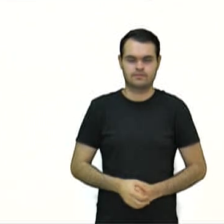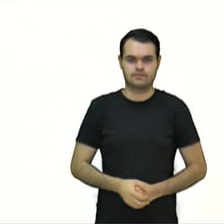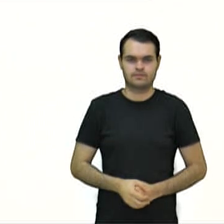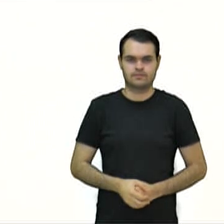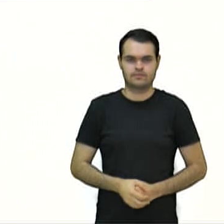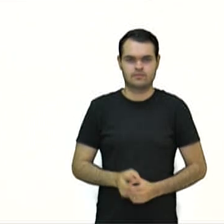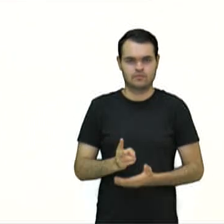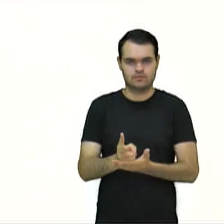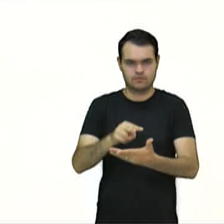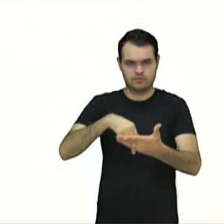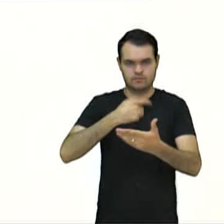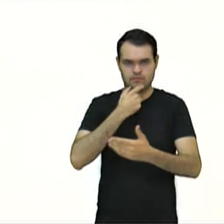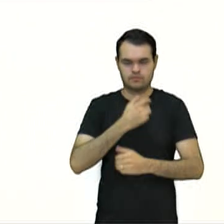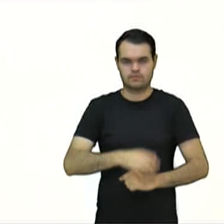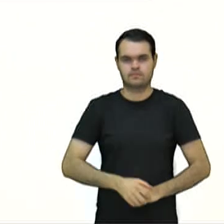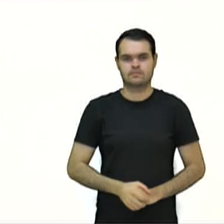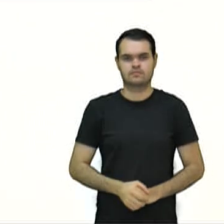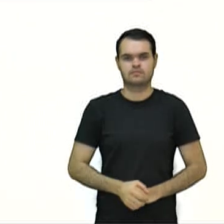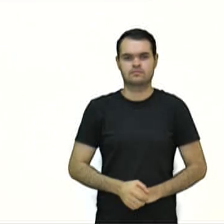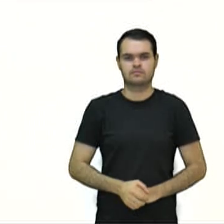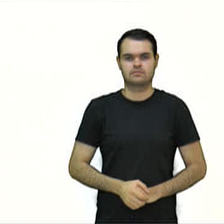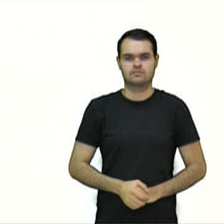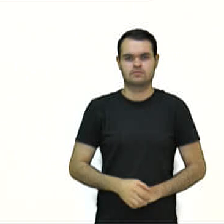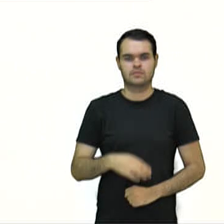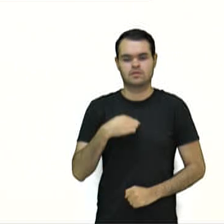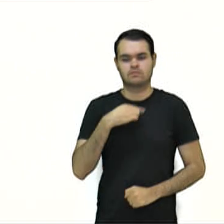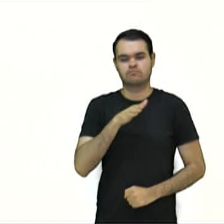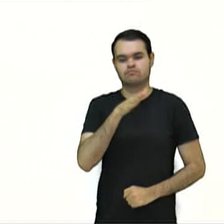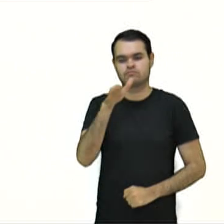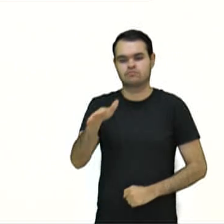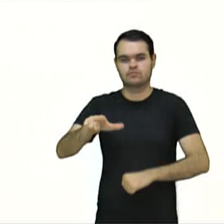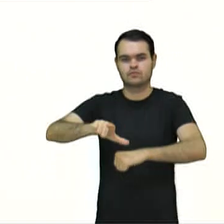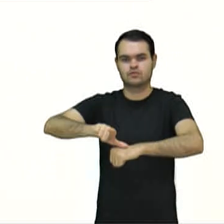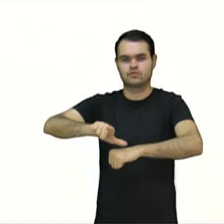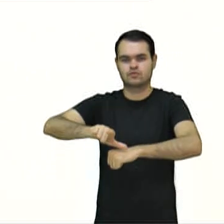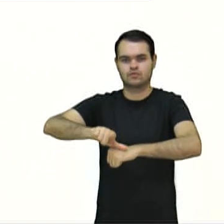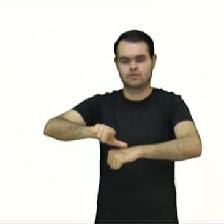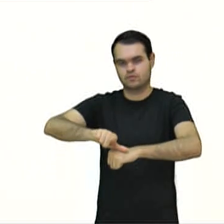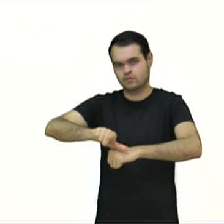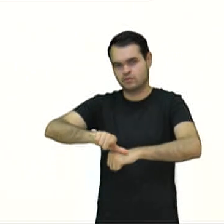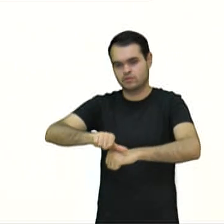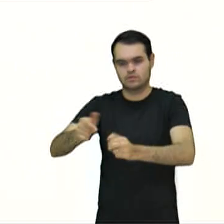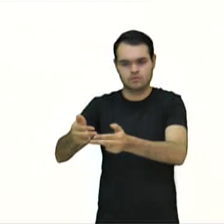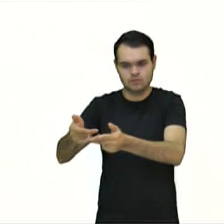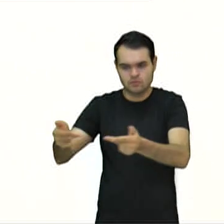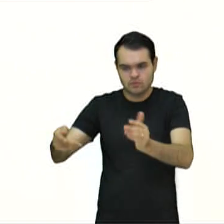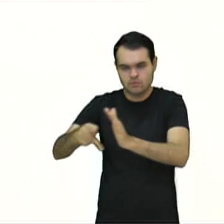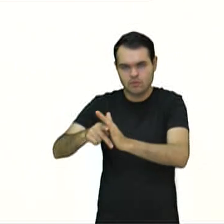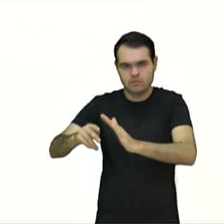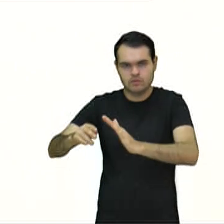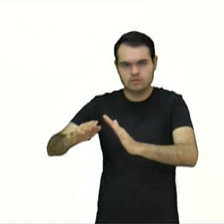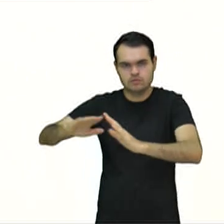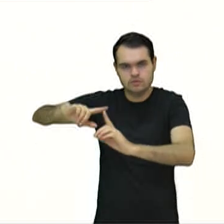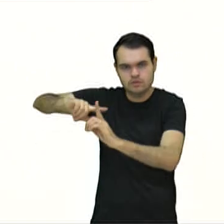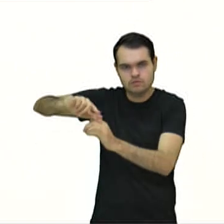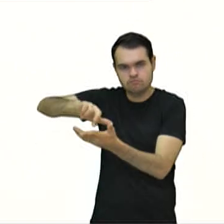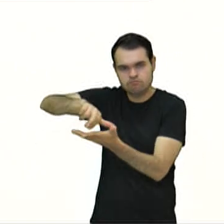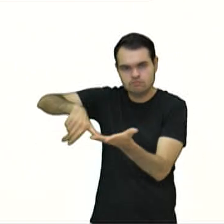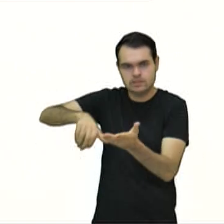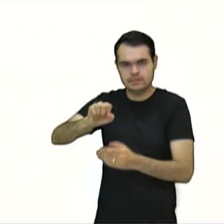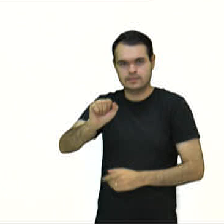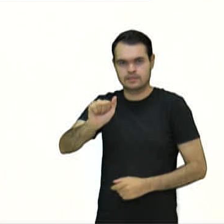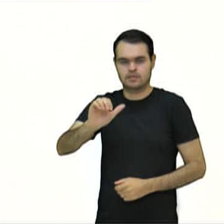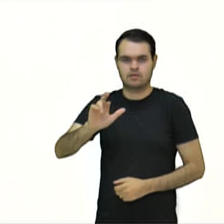down the sacred store. Eu fui para uma loja de artigos sacros, né? Where